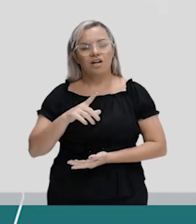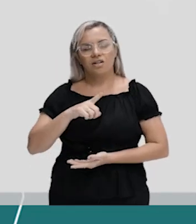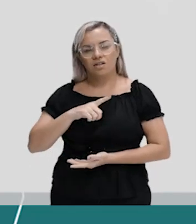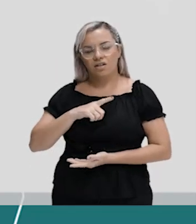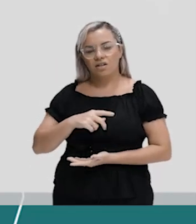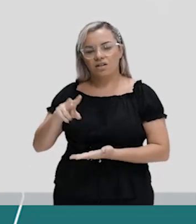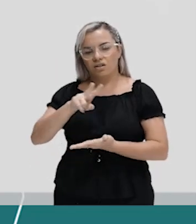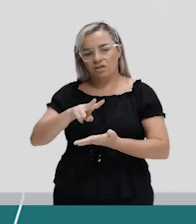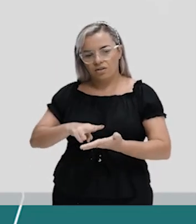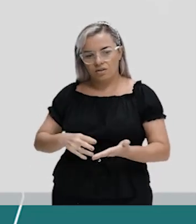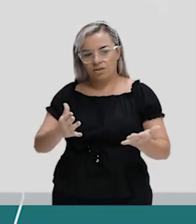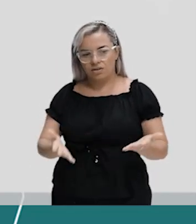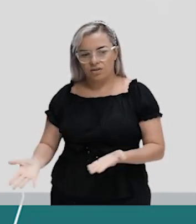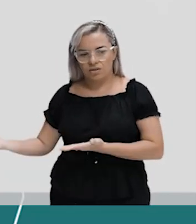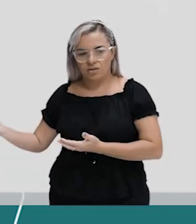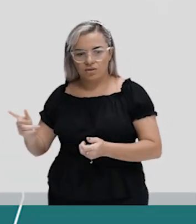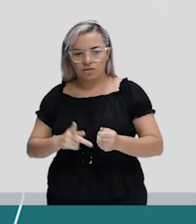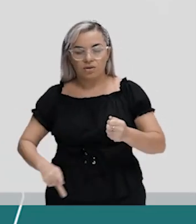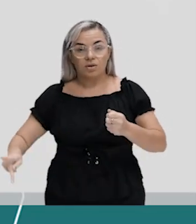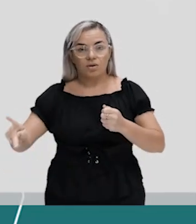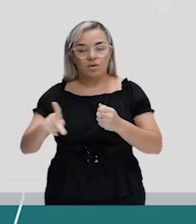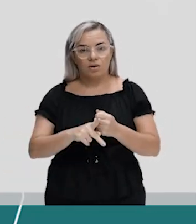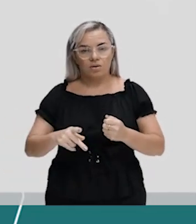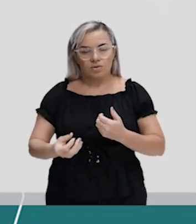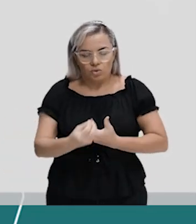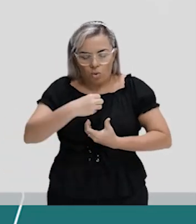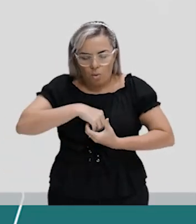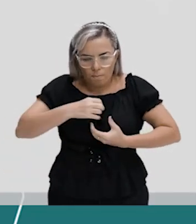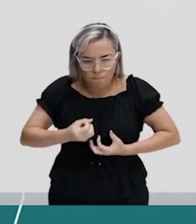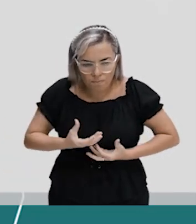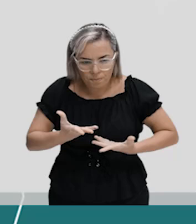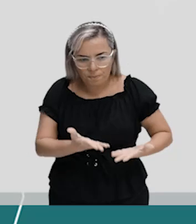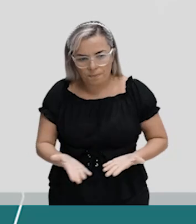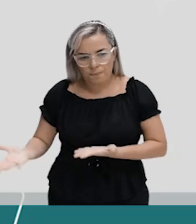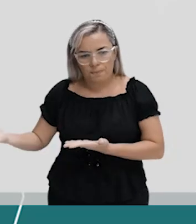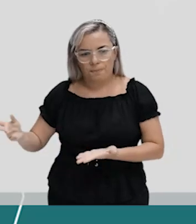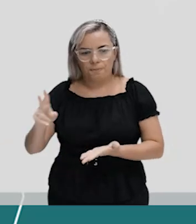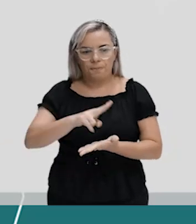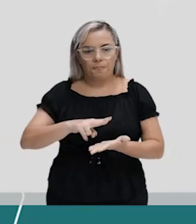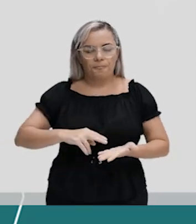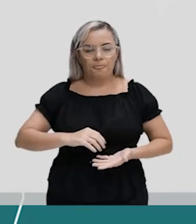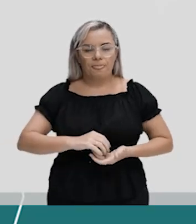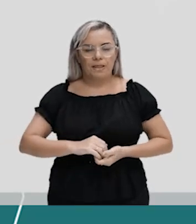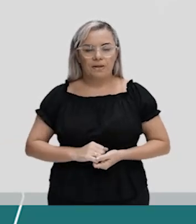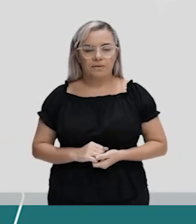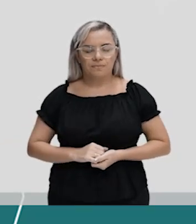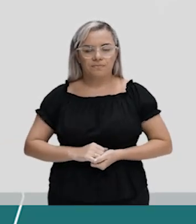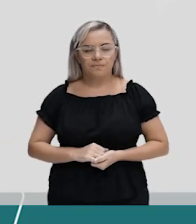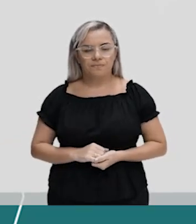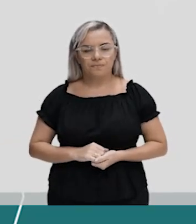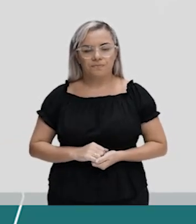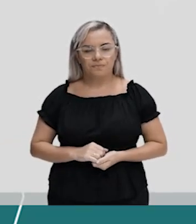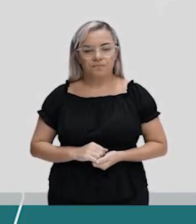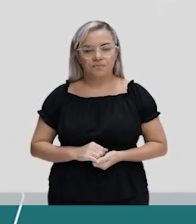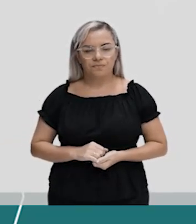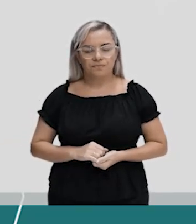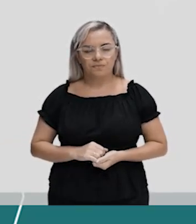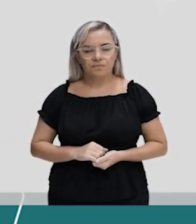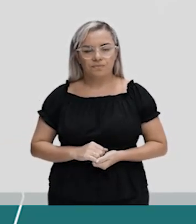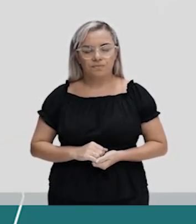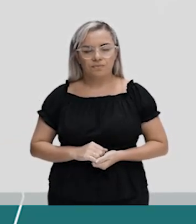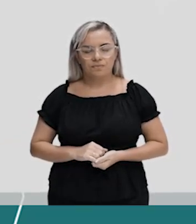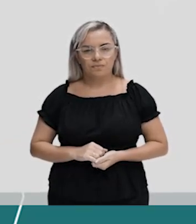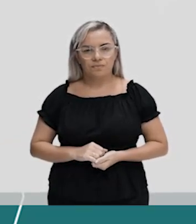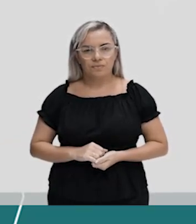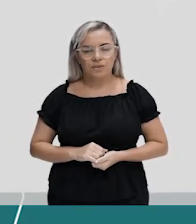diz assim: pronominais, é o nome do poema. Dê-me um cigarro, diz a gramática, do professor e